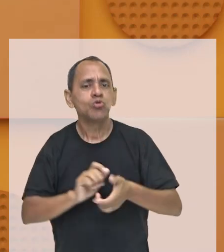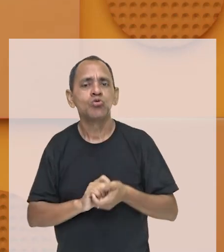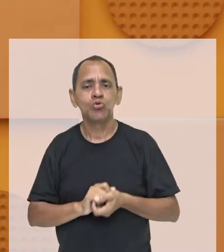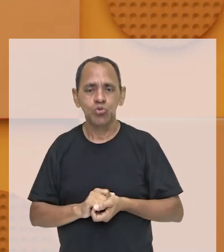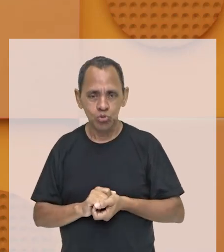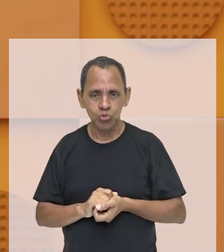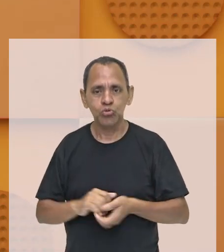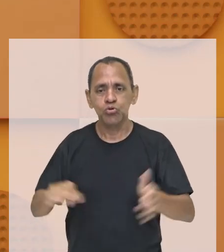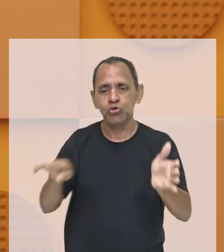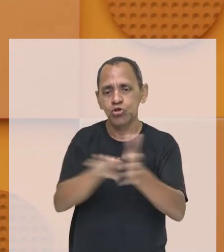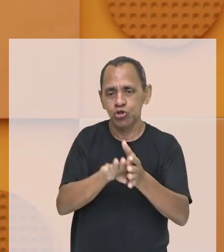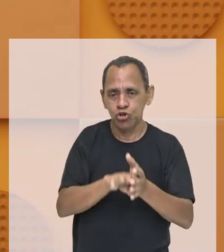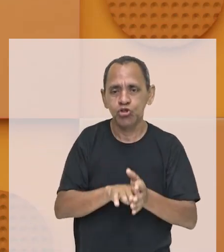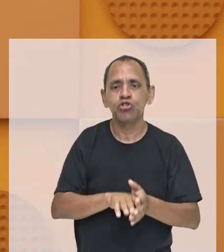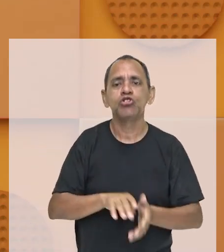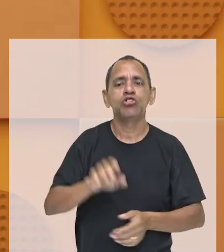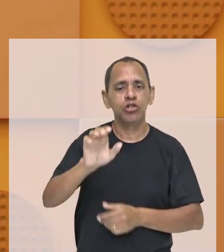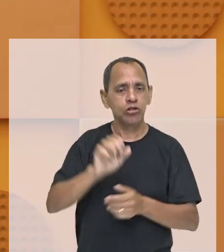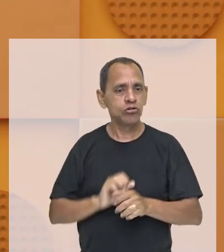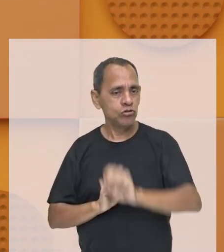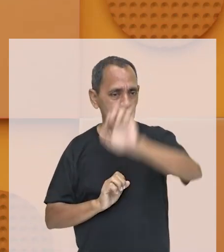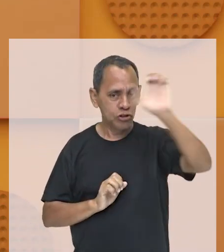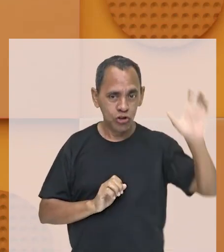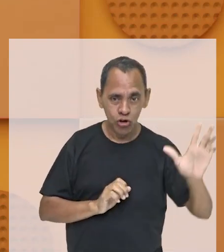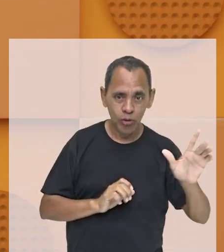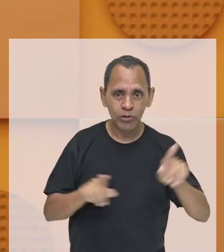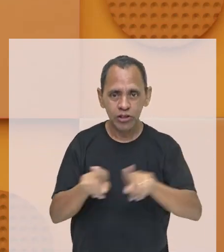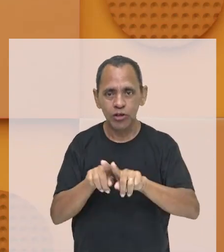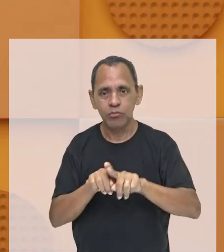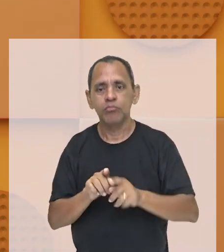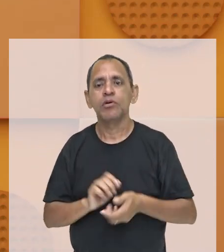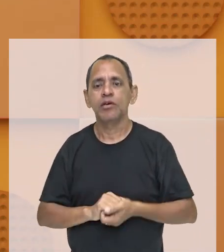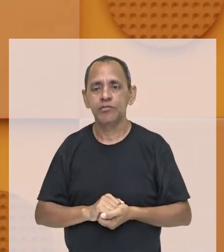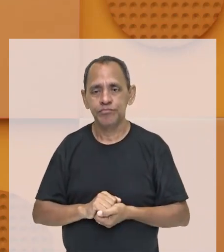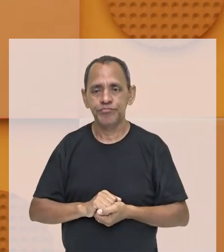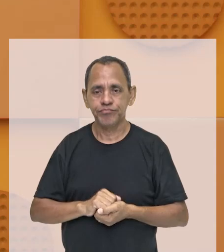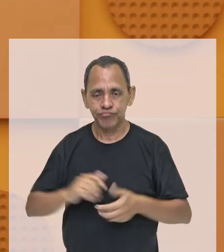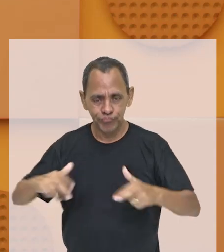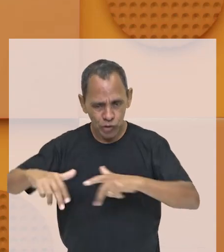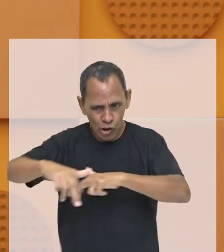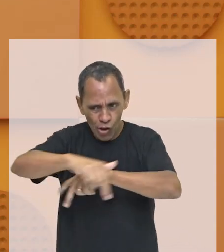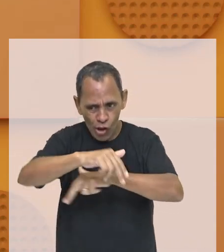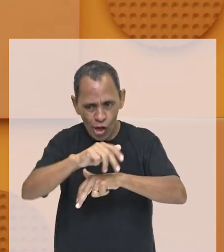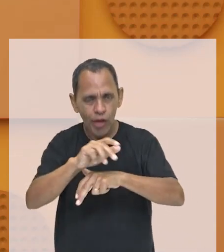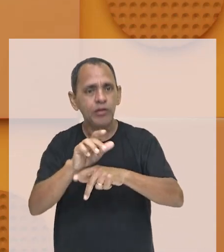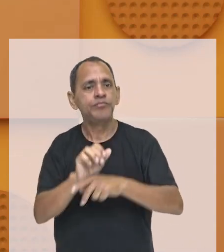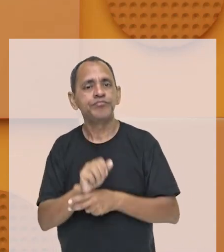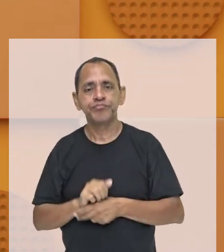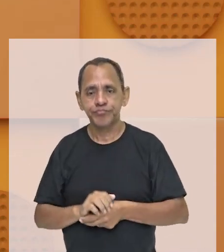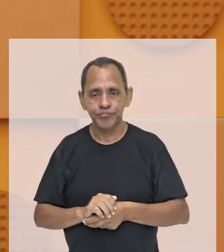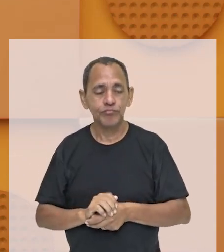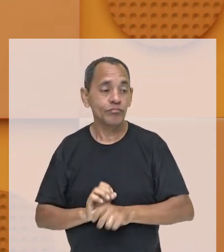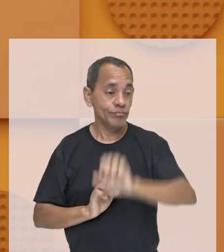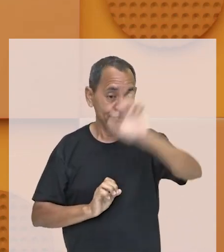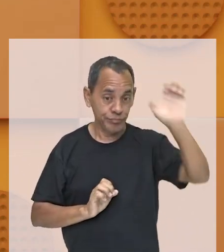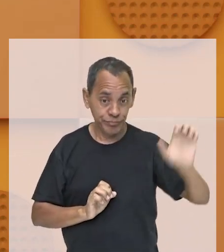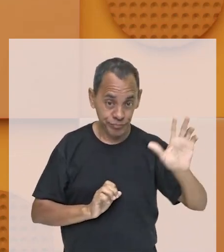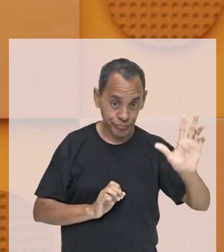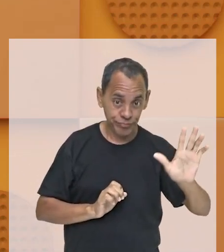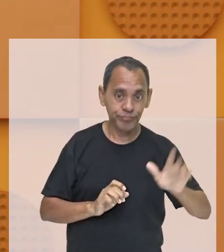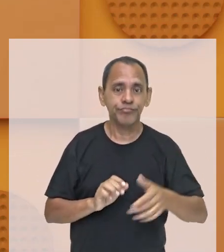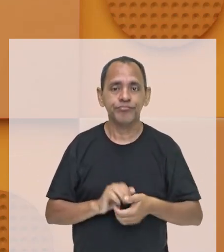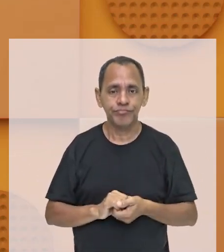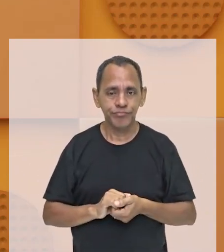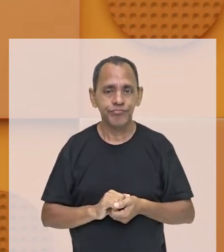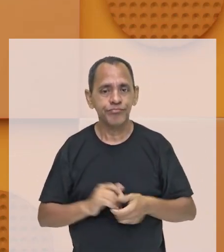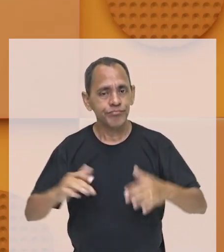do lado asiático e aí vão entrando ali na cidade de Istambul, na parte europeia da cidade. Então nós vemos ali